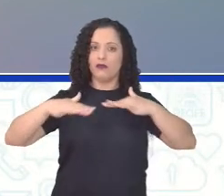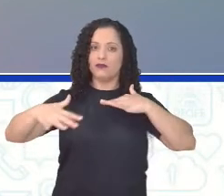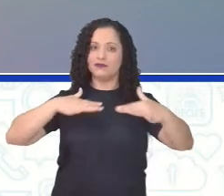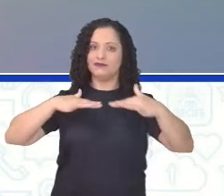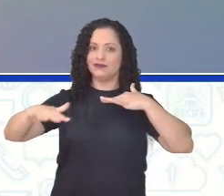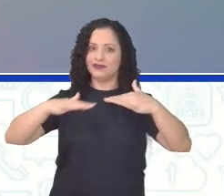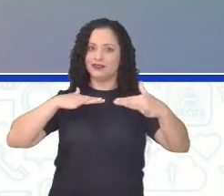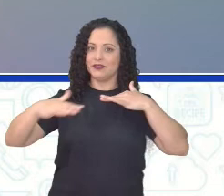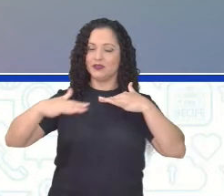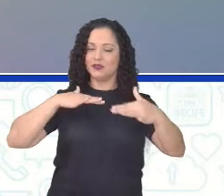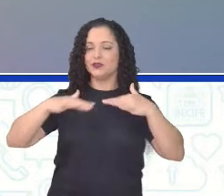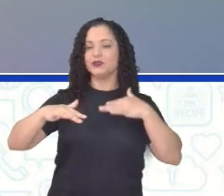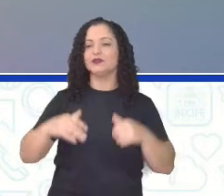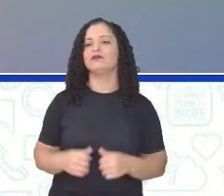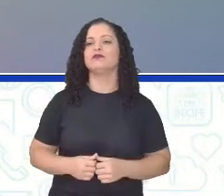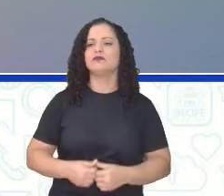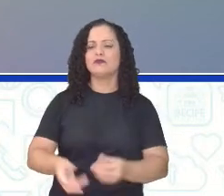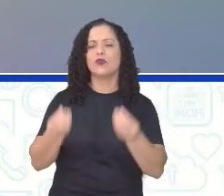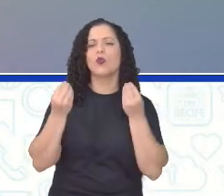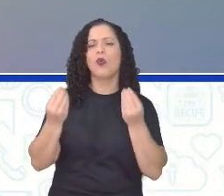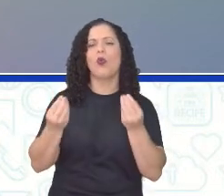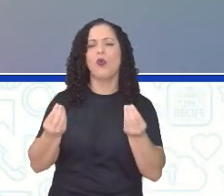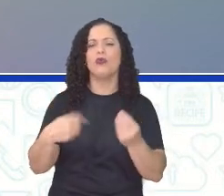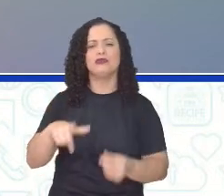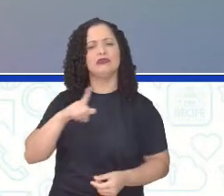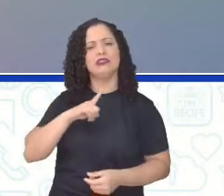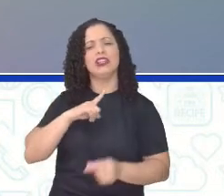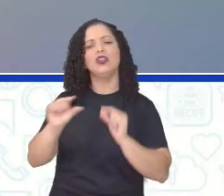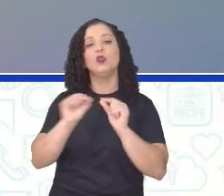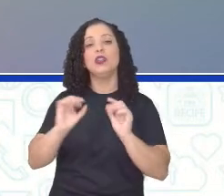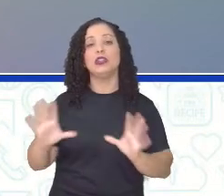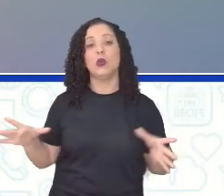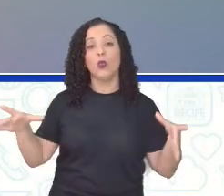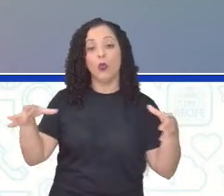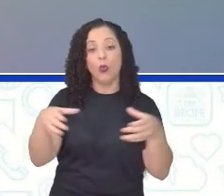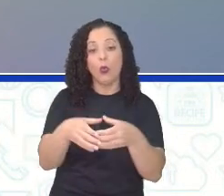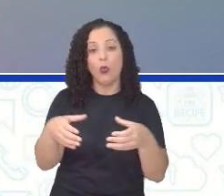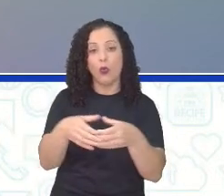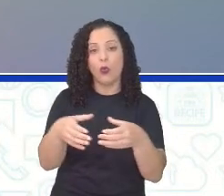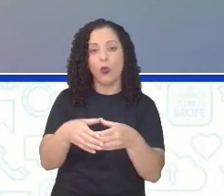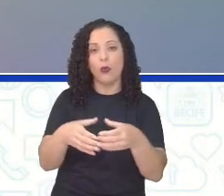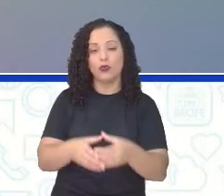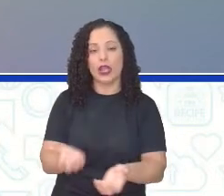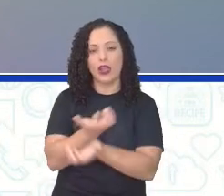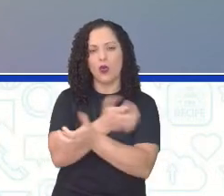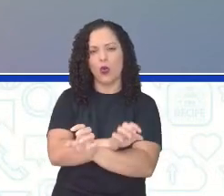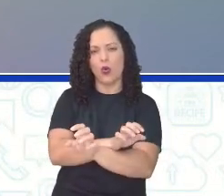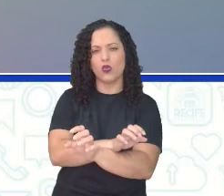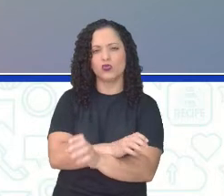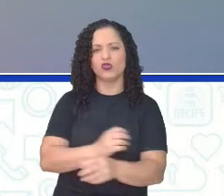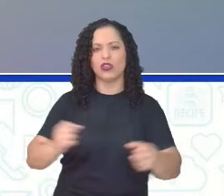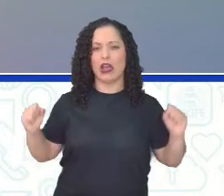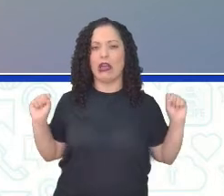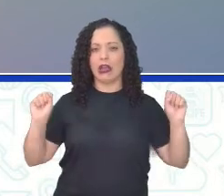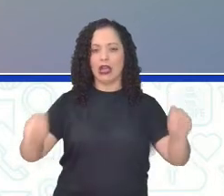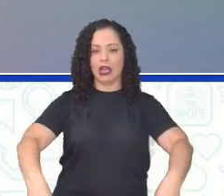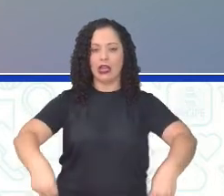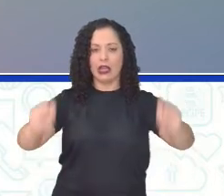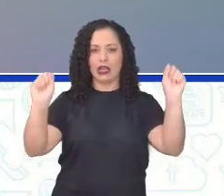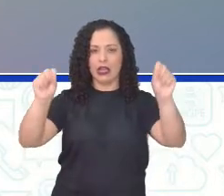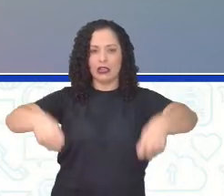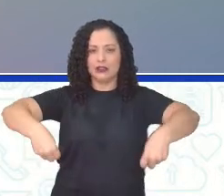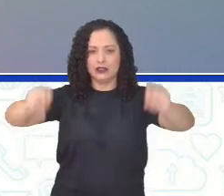sistema locomotor, a gente vai ter que saber que ele é formado por um conjunto, olha, os ossos, as articulações e os